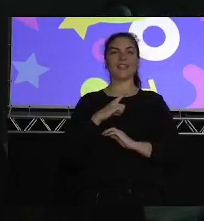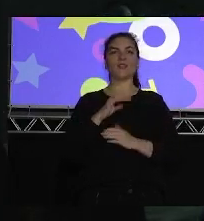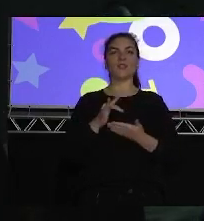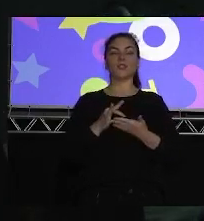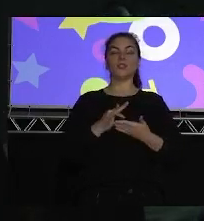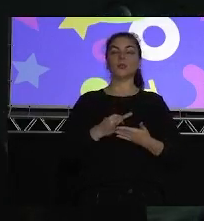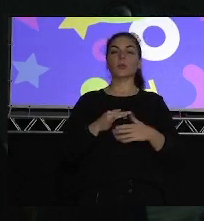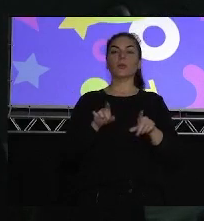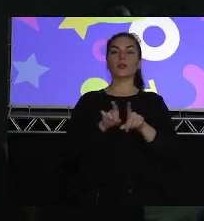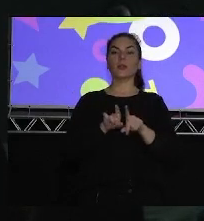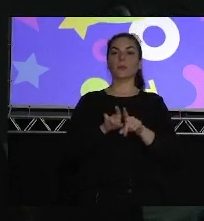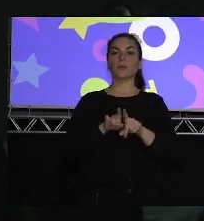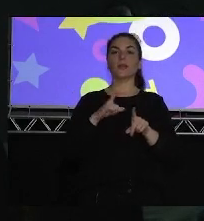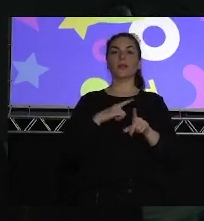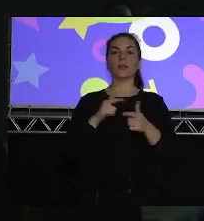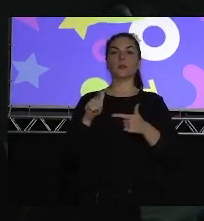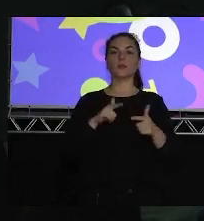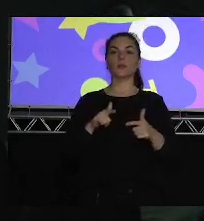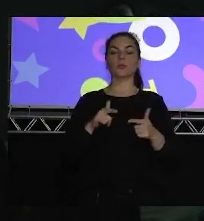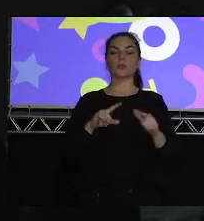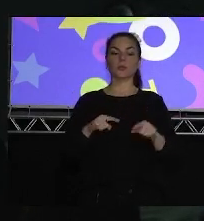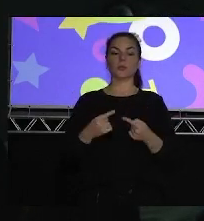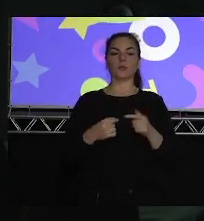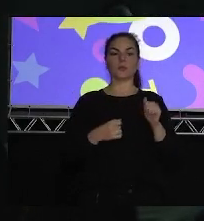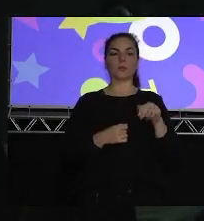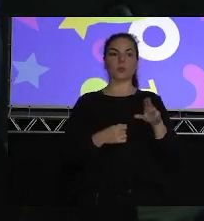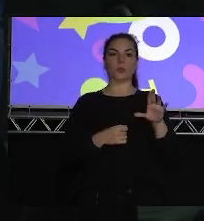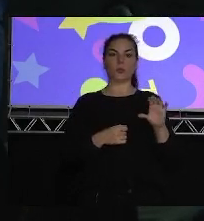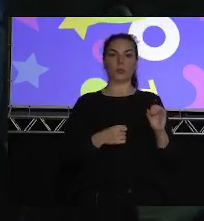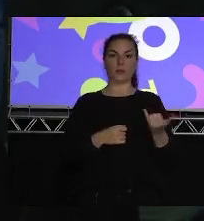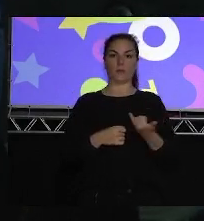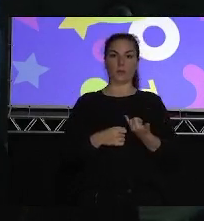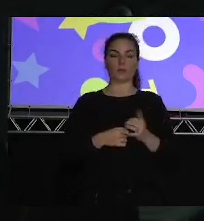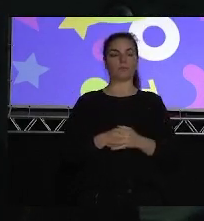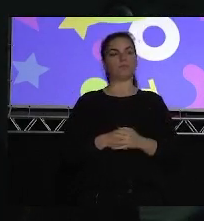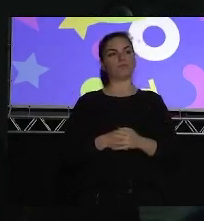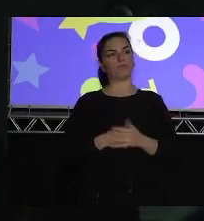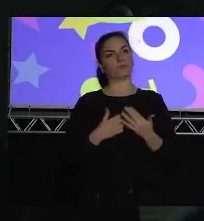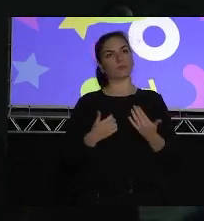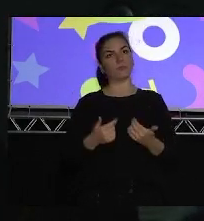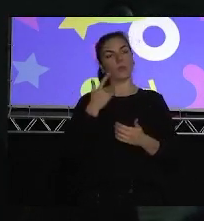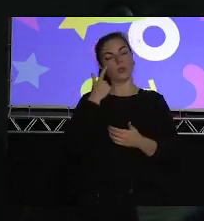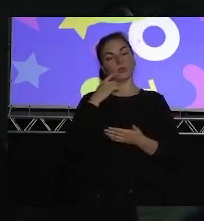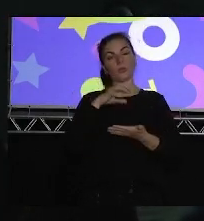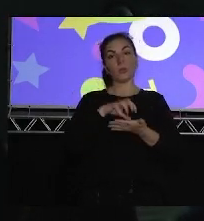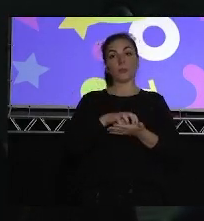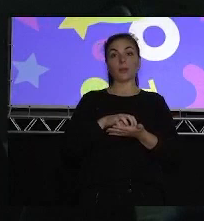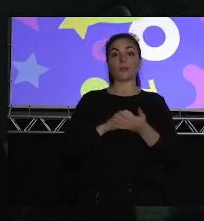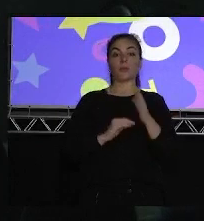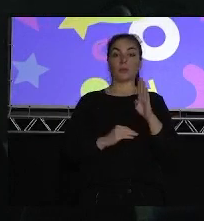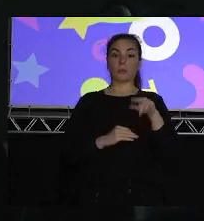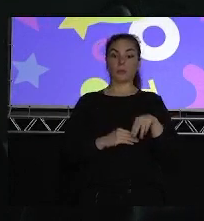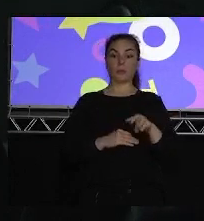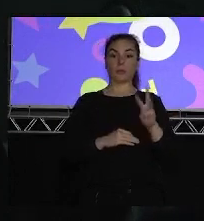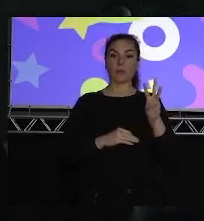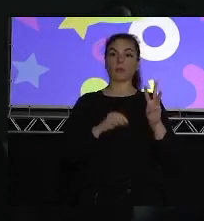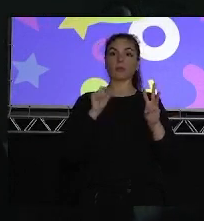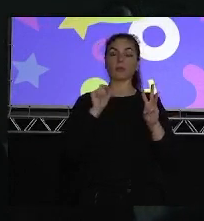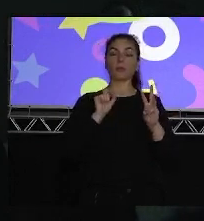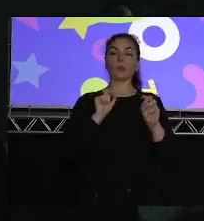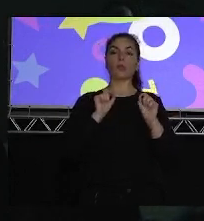temos ainda alguns outros desafios que o André trouxe. E ele disse, olha, Andy, a gente quer que o departamento aí da BMW seja, de fato, um